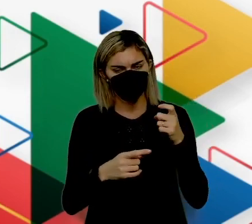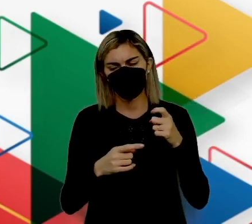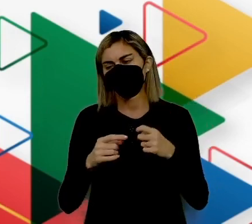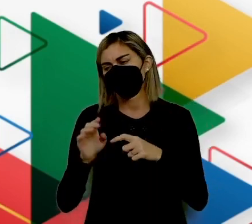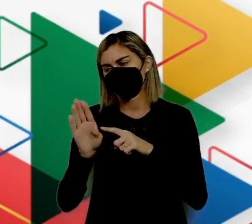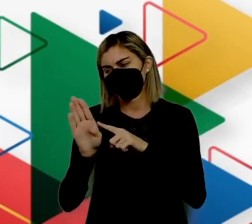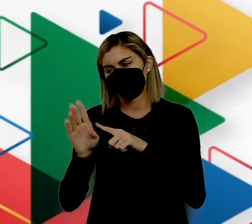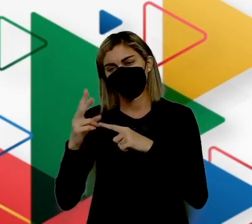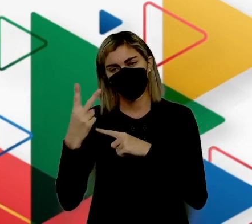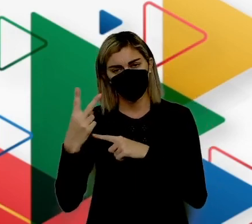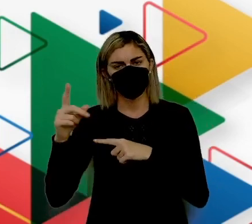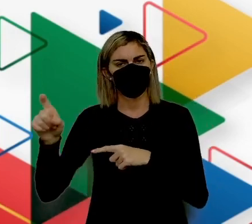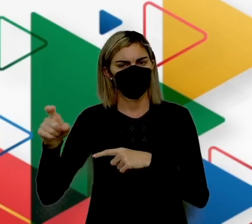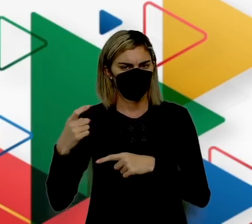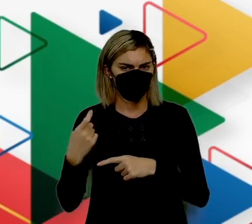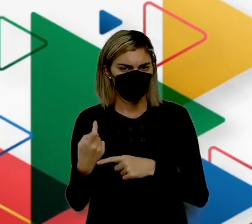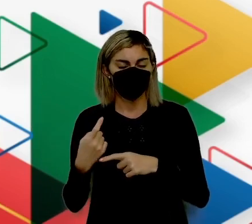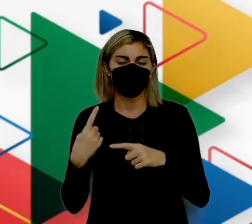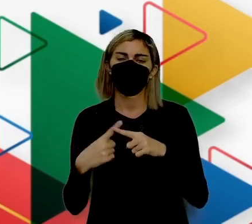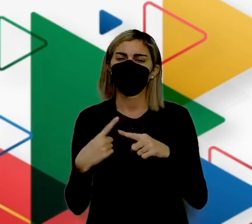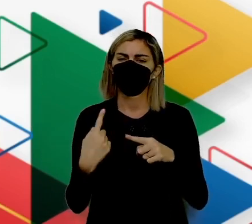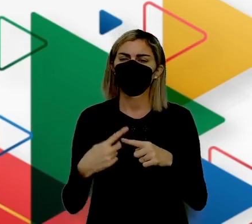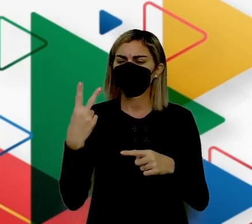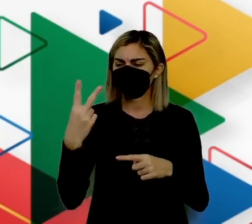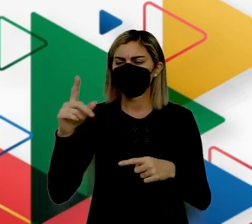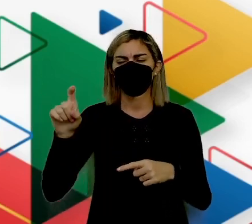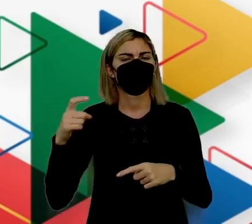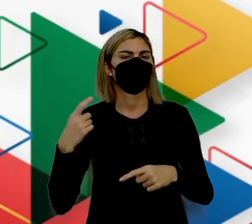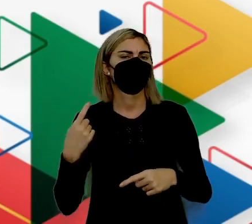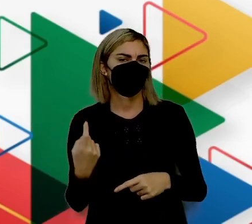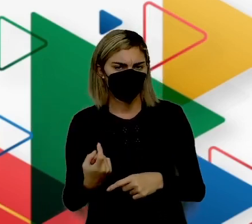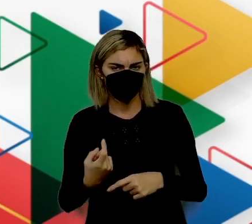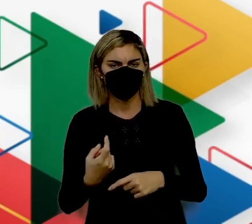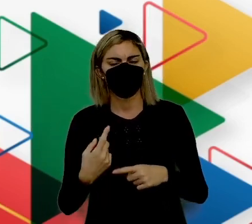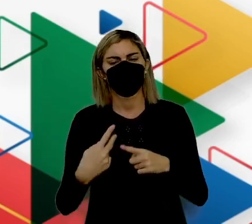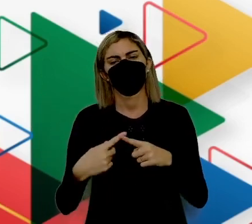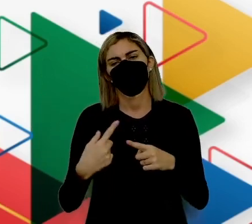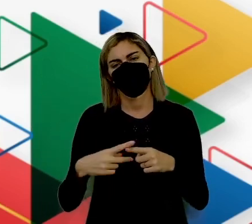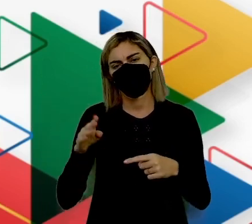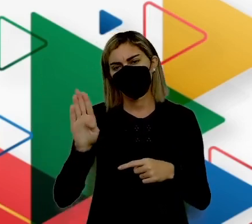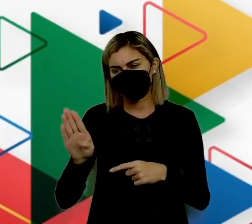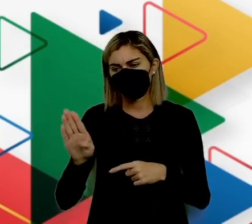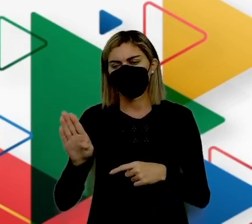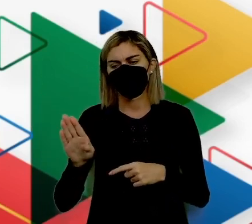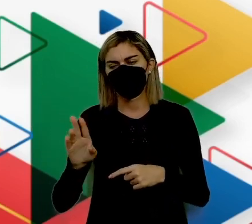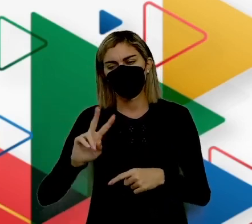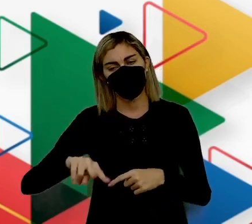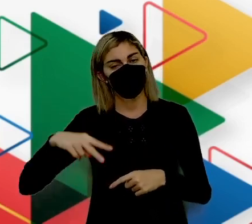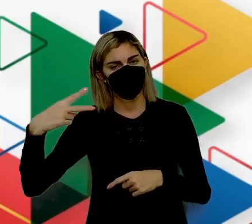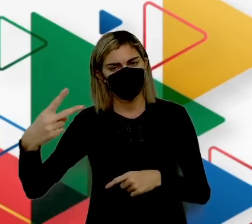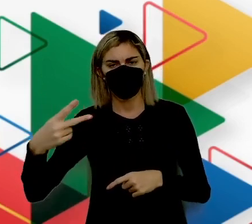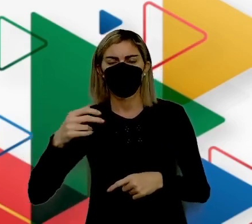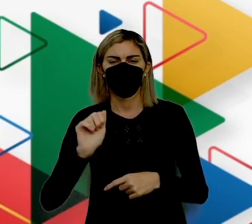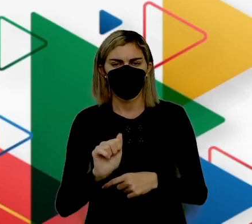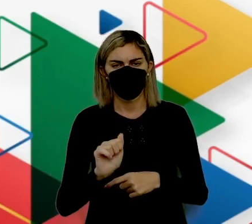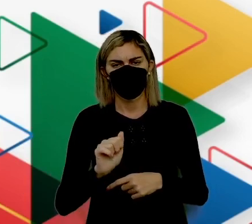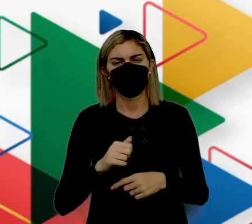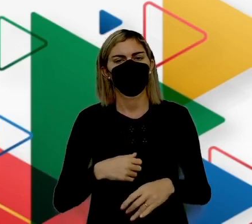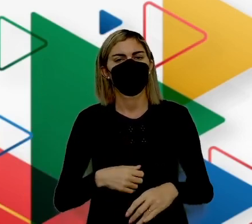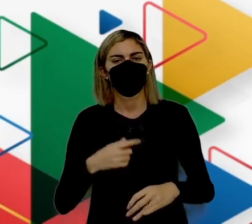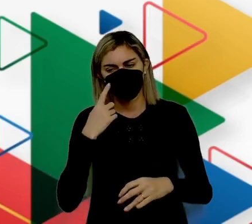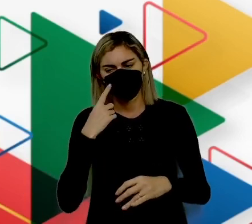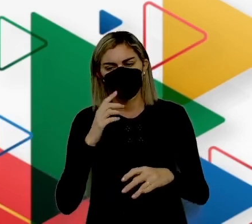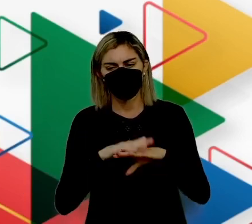outra 2x. Por que 2x, professor? Porque o raio de B é o dobro de A. Vamos na